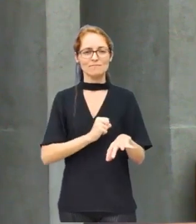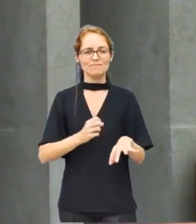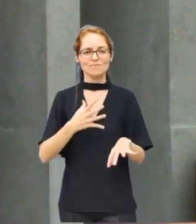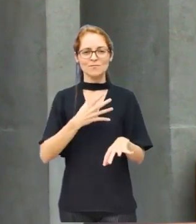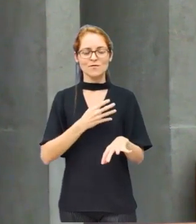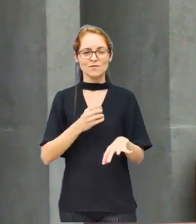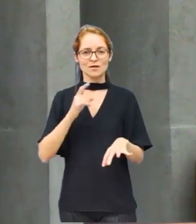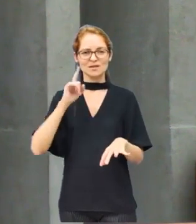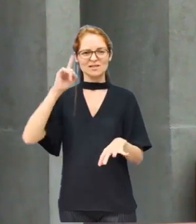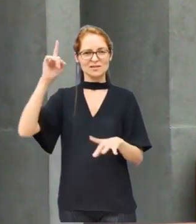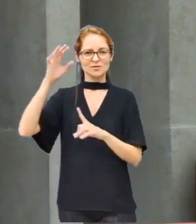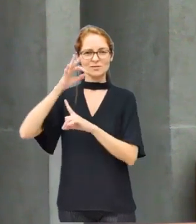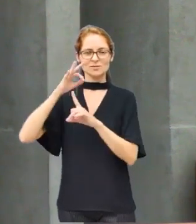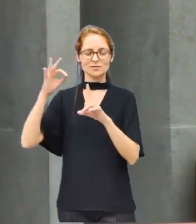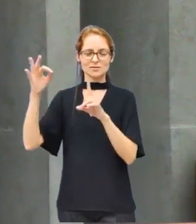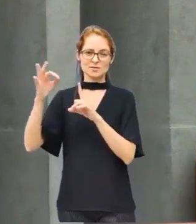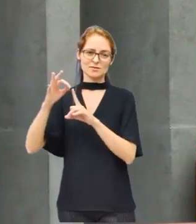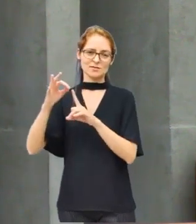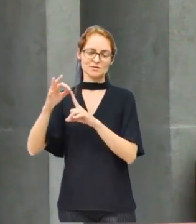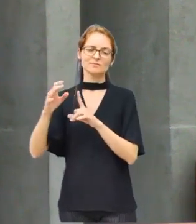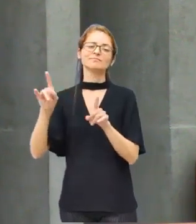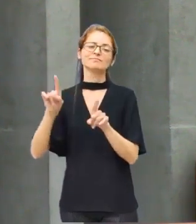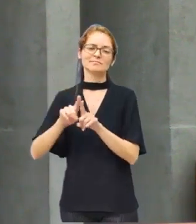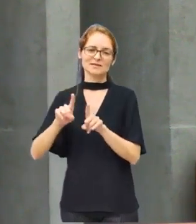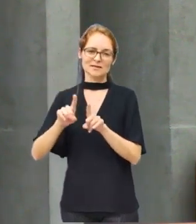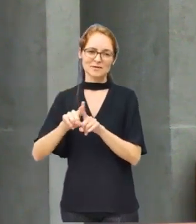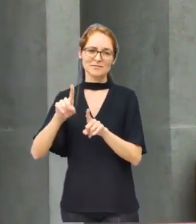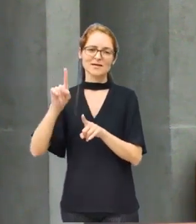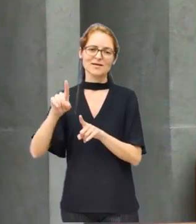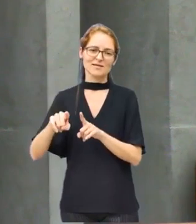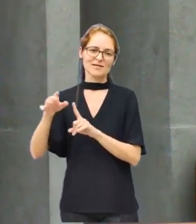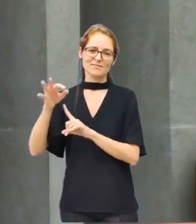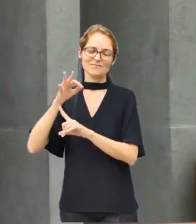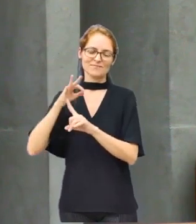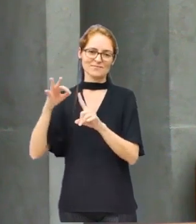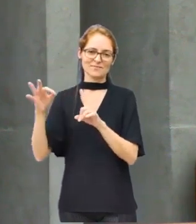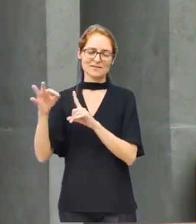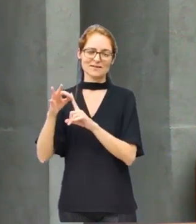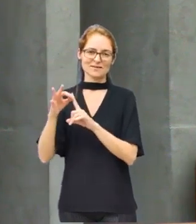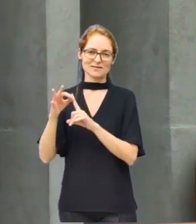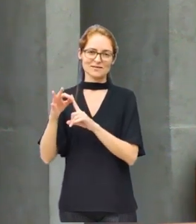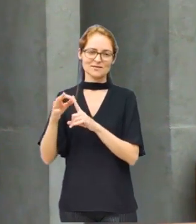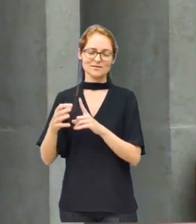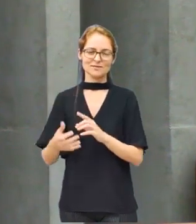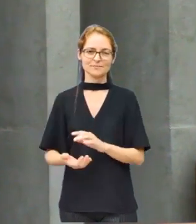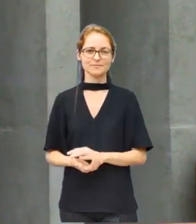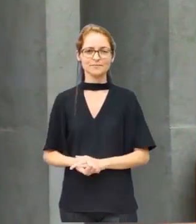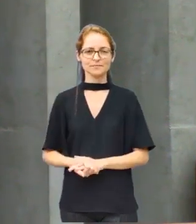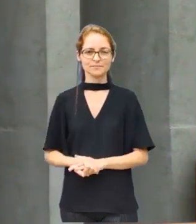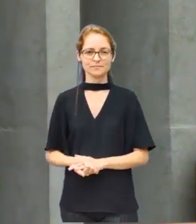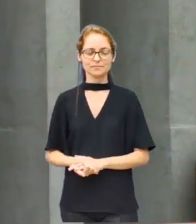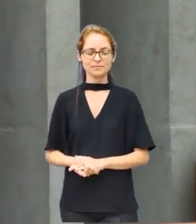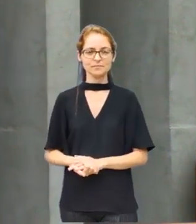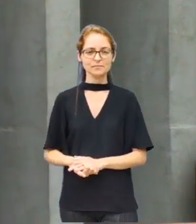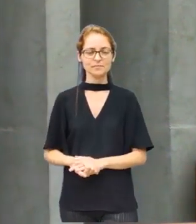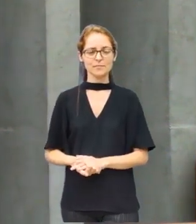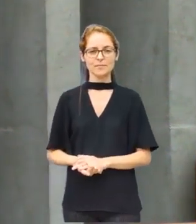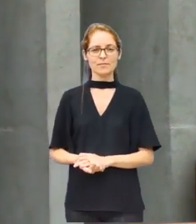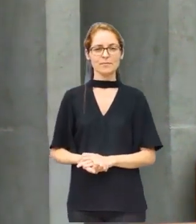Filho do Deus Santo, que também é santo. Meus irmãos, eu me lembro